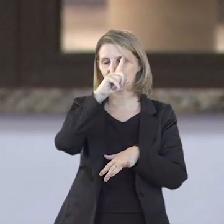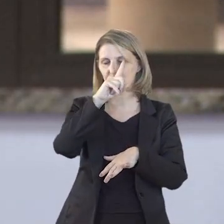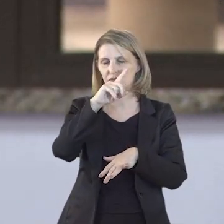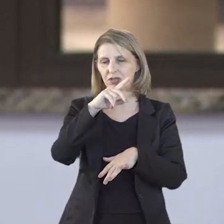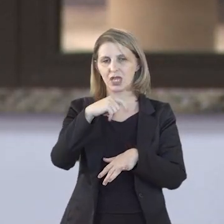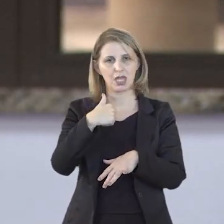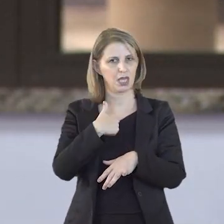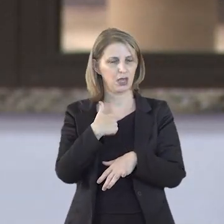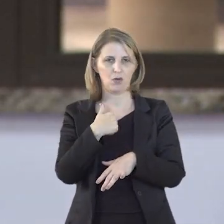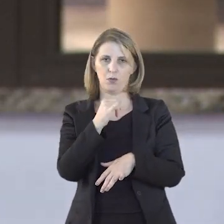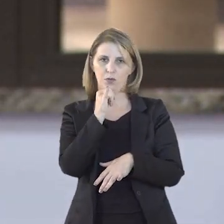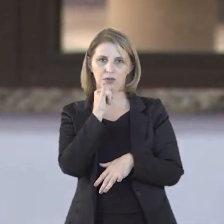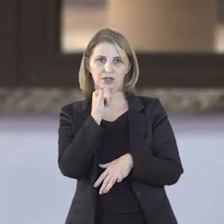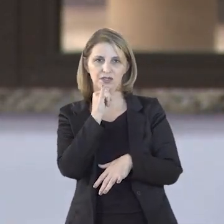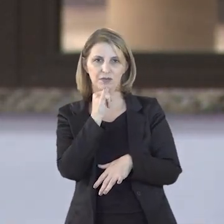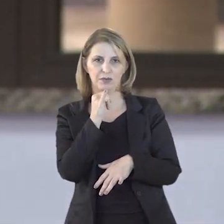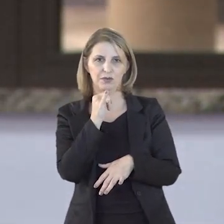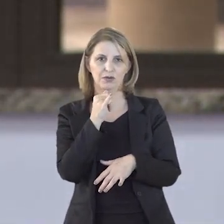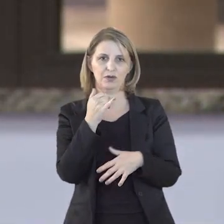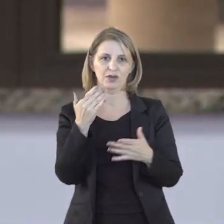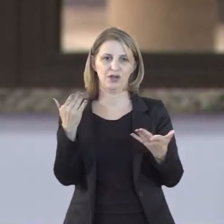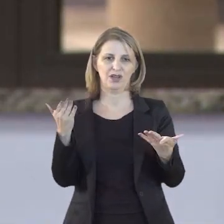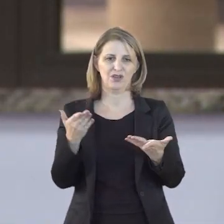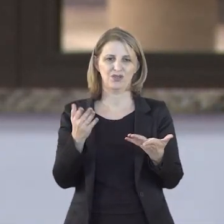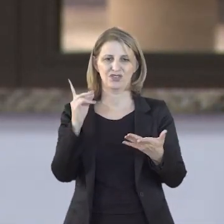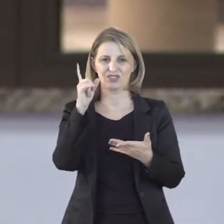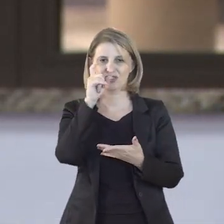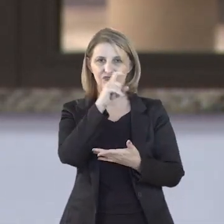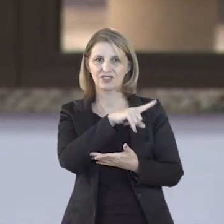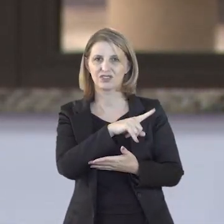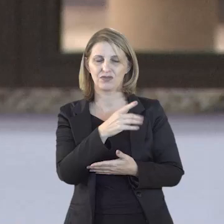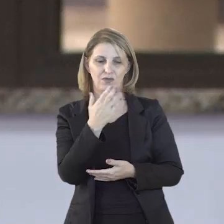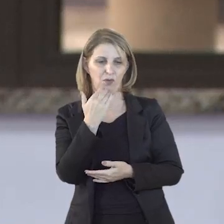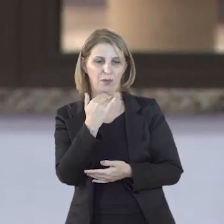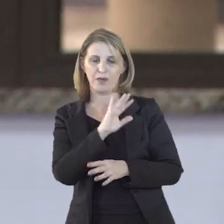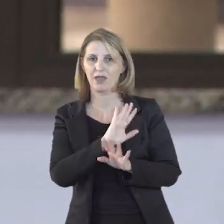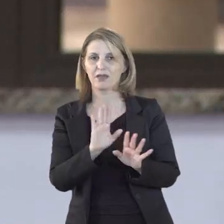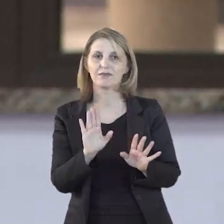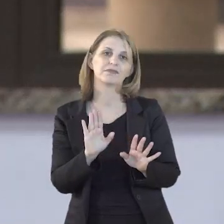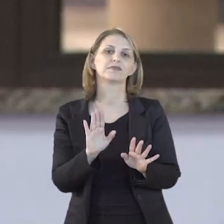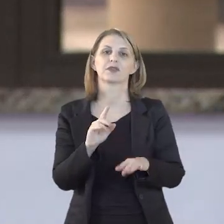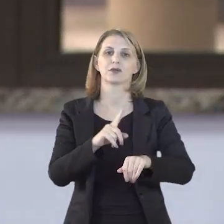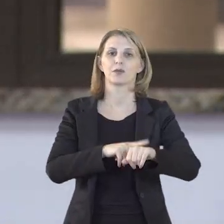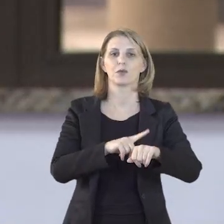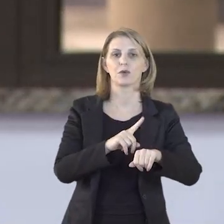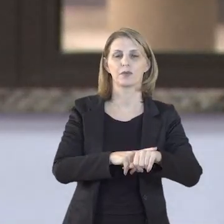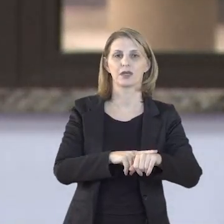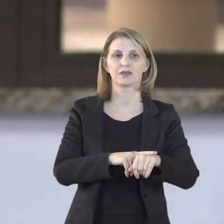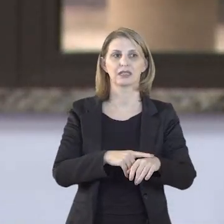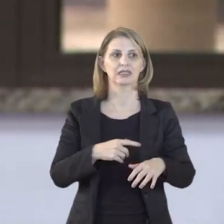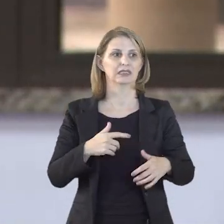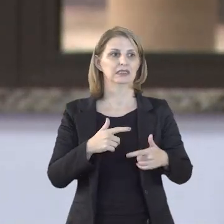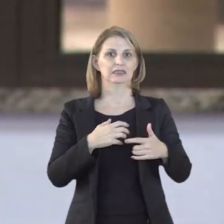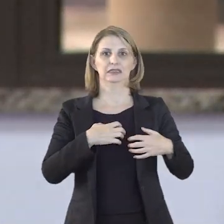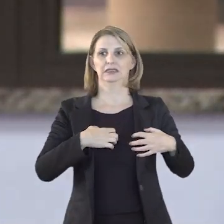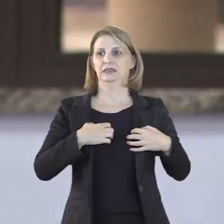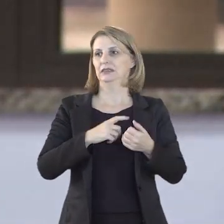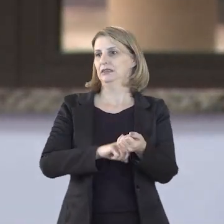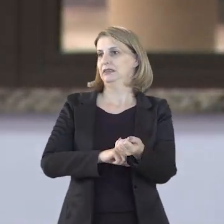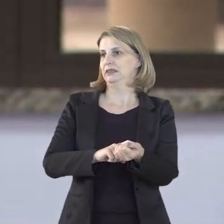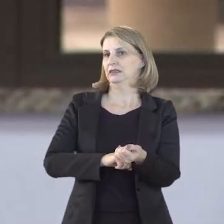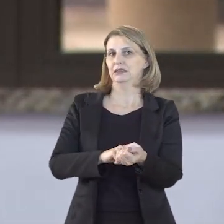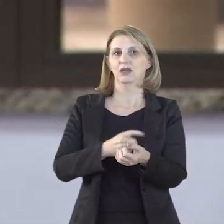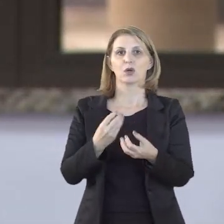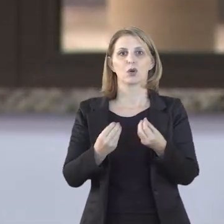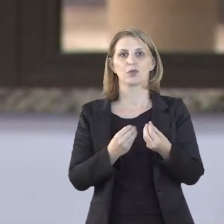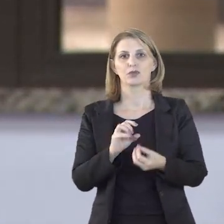dia difícil. E eu falo de mim mesma, assim, né? Hoje eu preciso de um doce para ficar bem. E é assim mesmo, né? Nesse momento passei